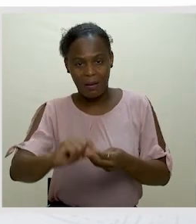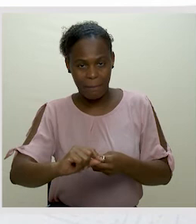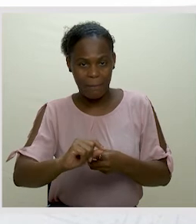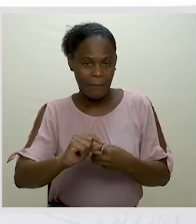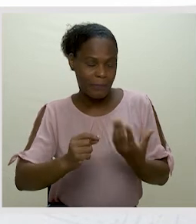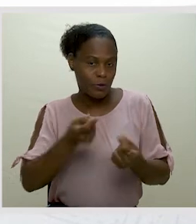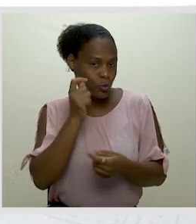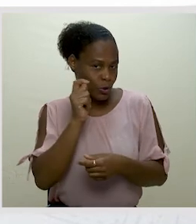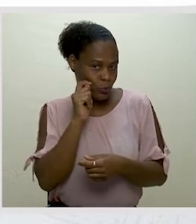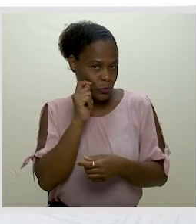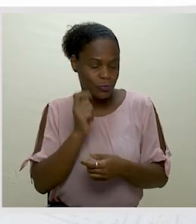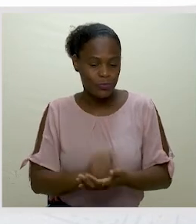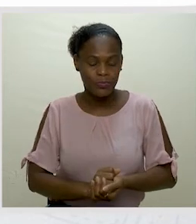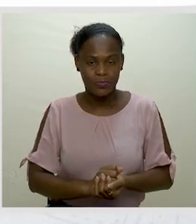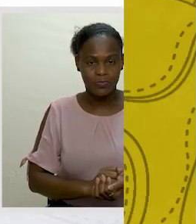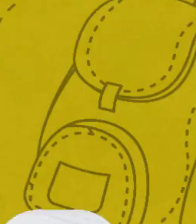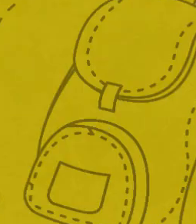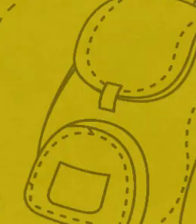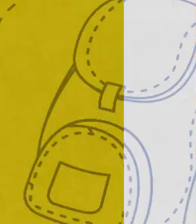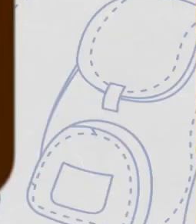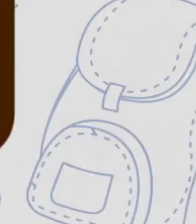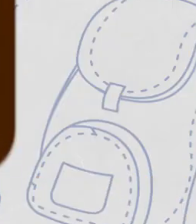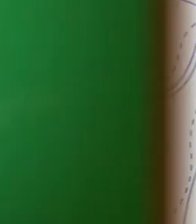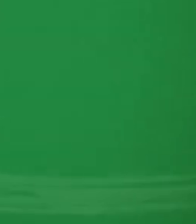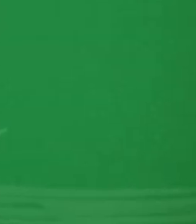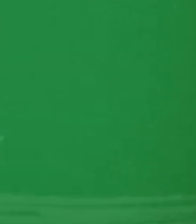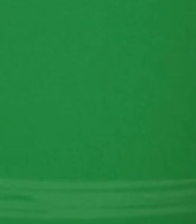e ainda no turismo.